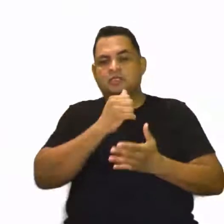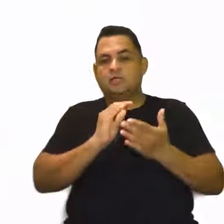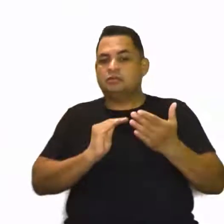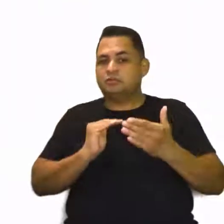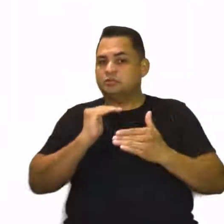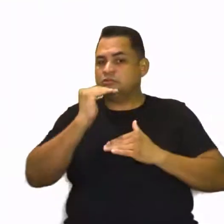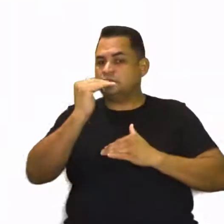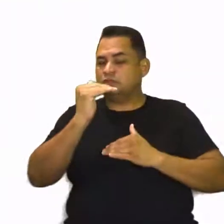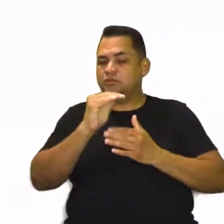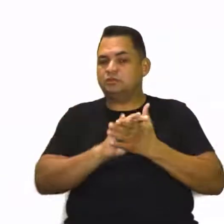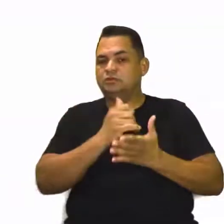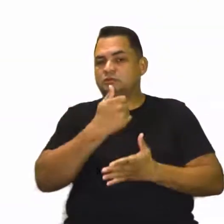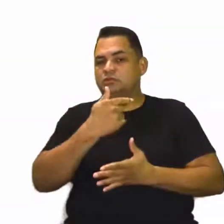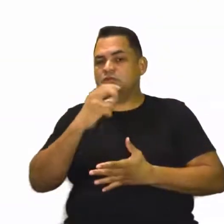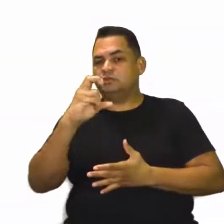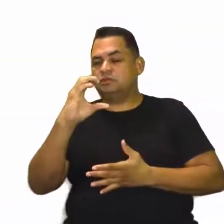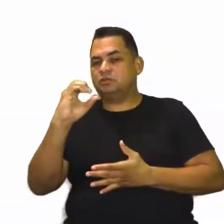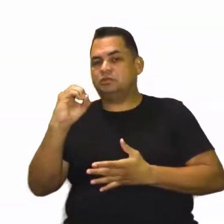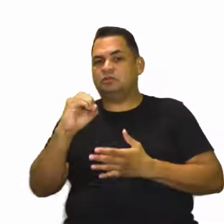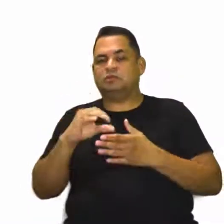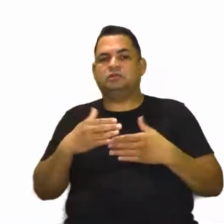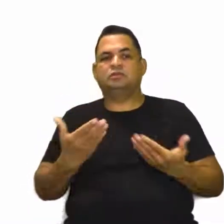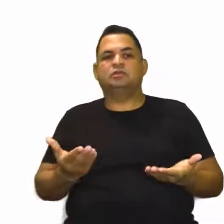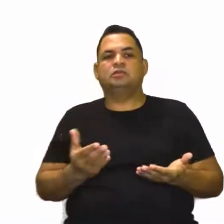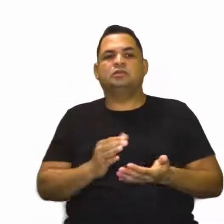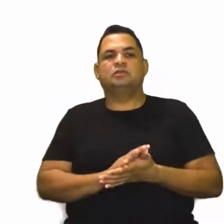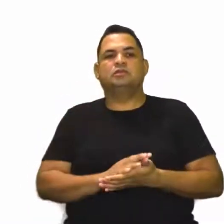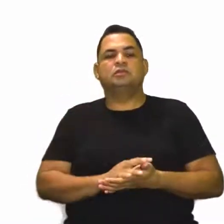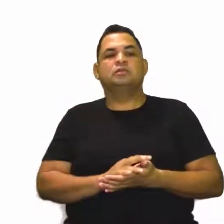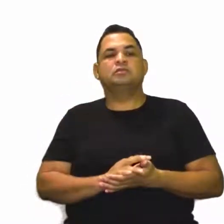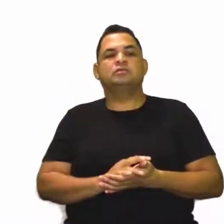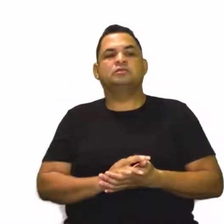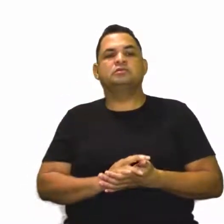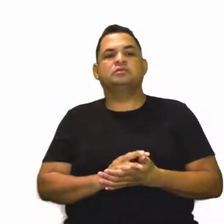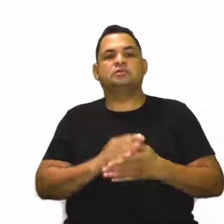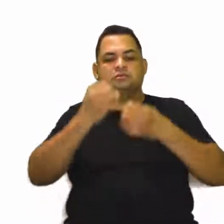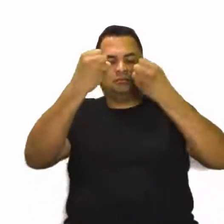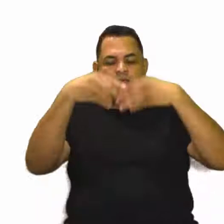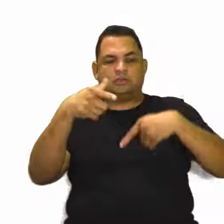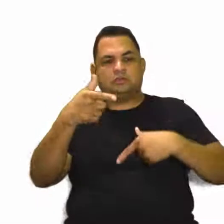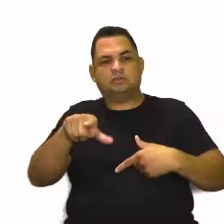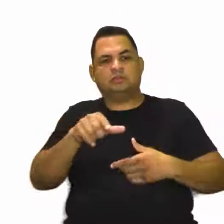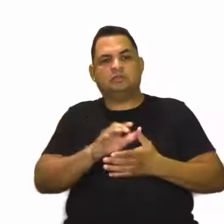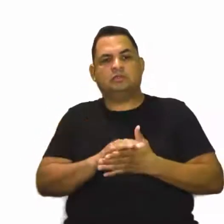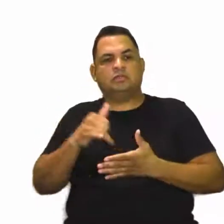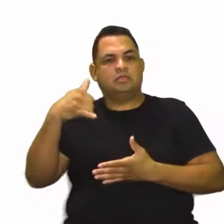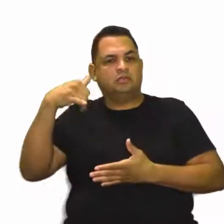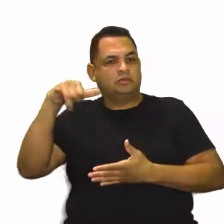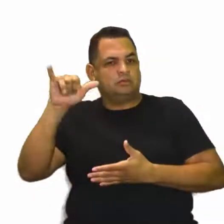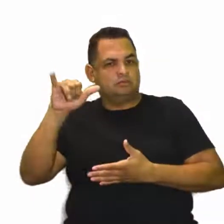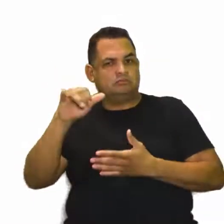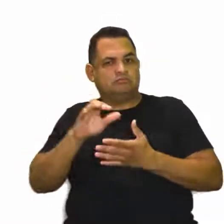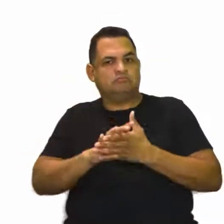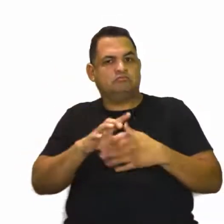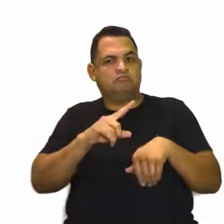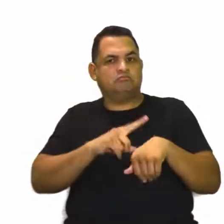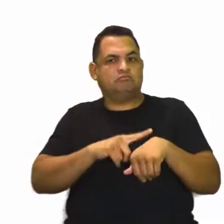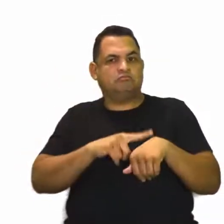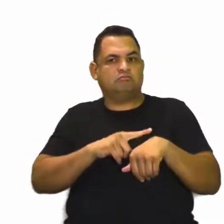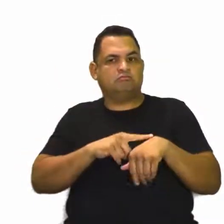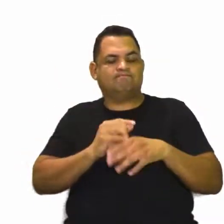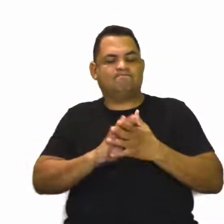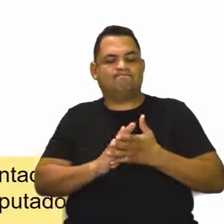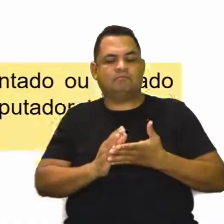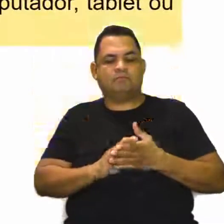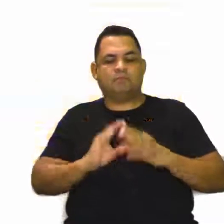Isso. Perfeito, prof. Então, o que a gente menciona aí, que a gente reforça muito, é evitar, né, gente, ficar muito tempo com